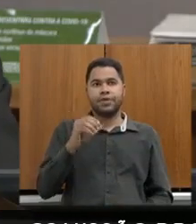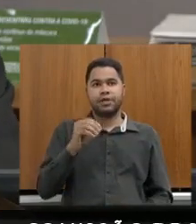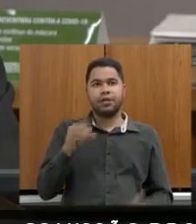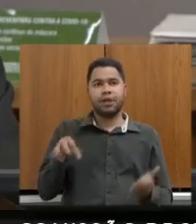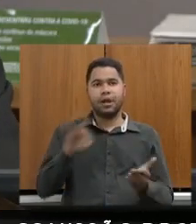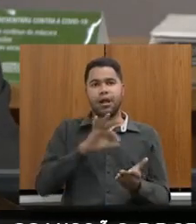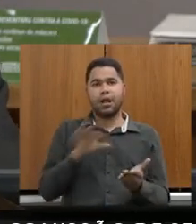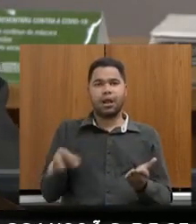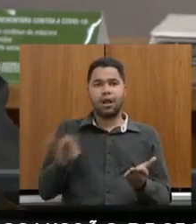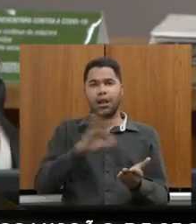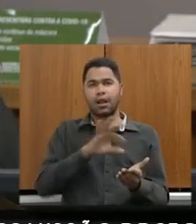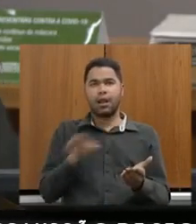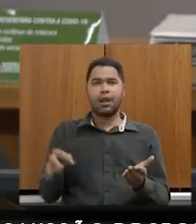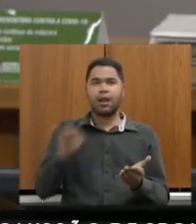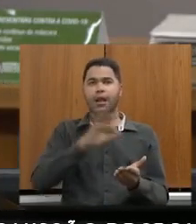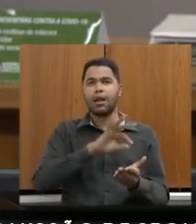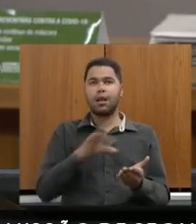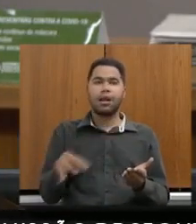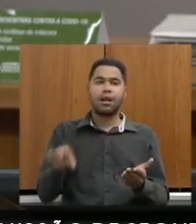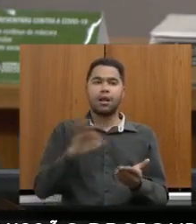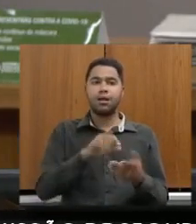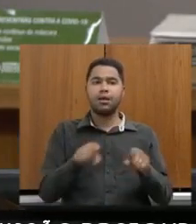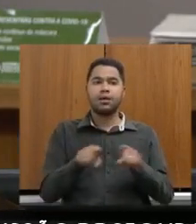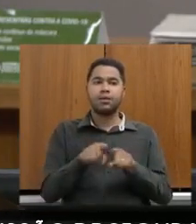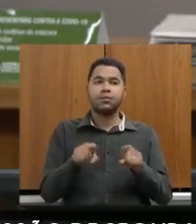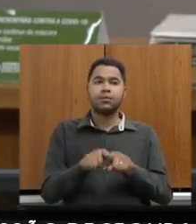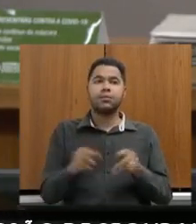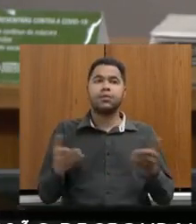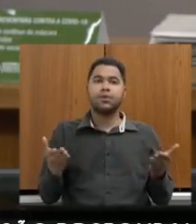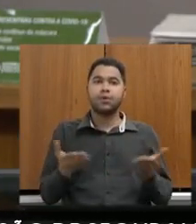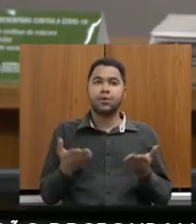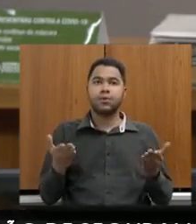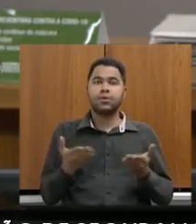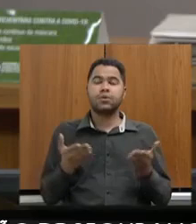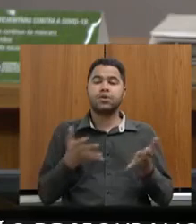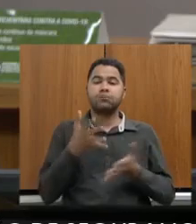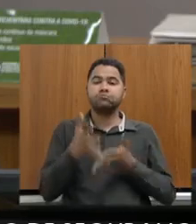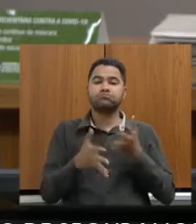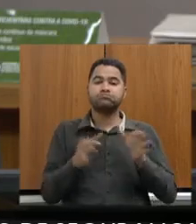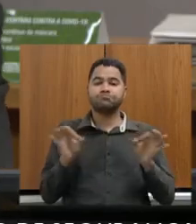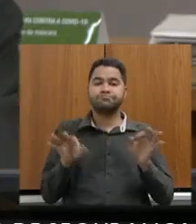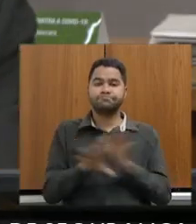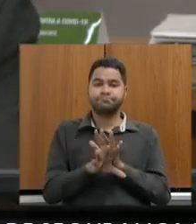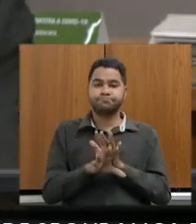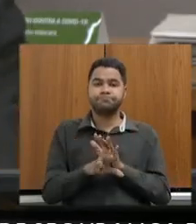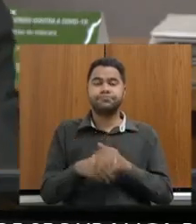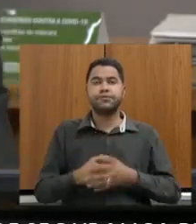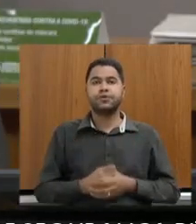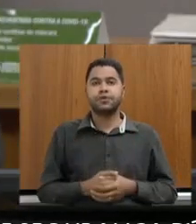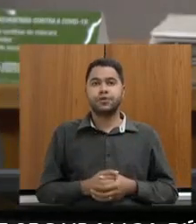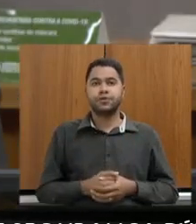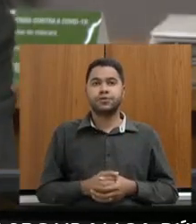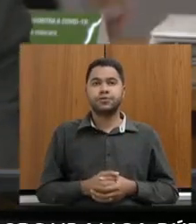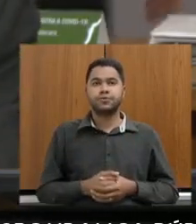páginas quero partindo aqui para as minhas considerações finais